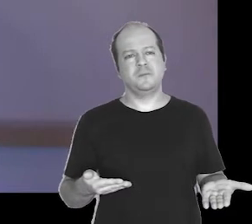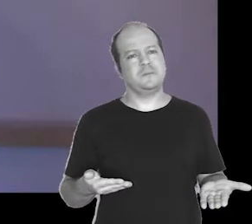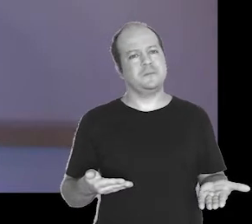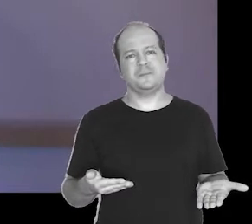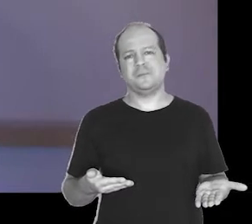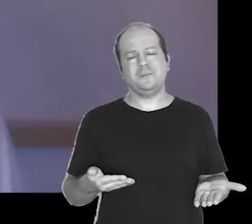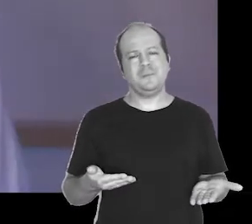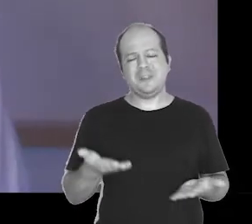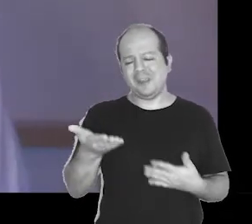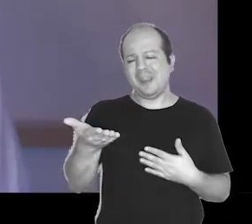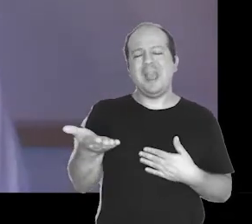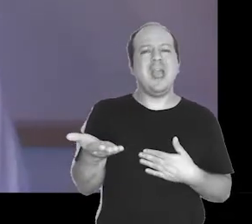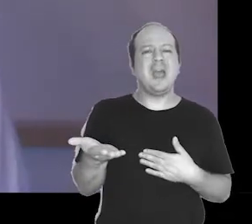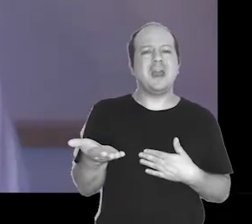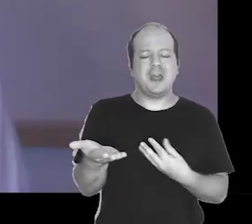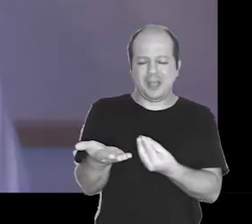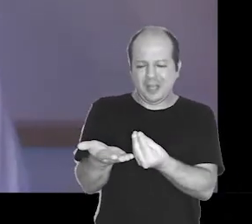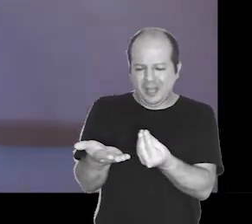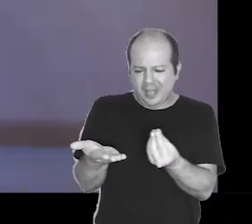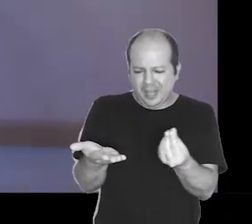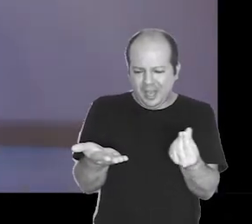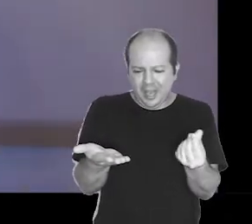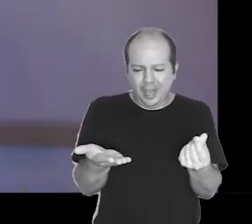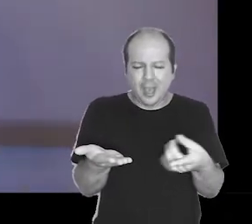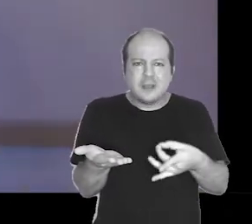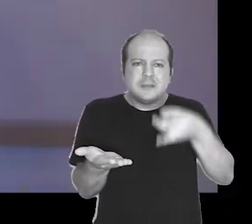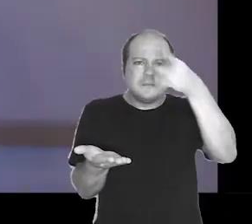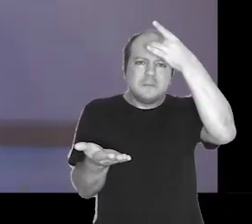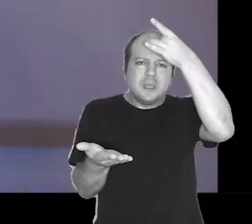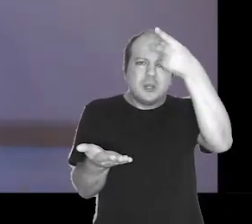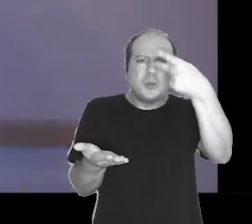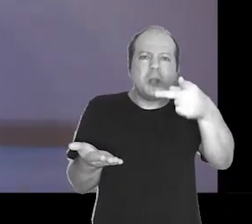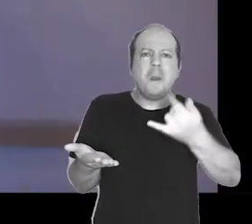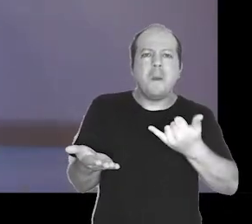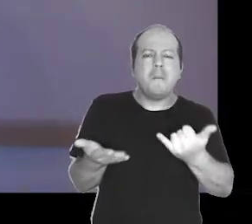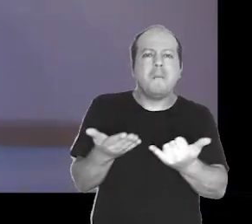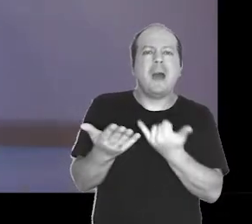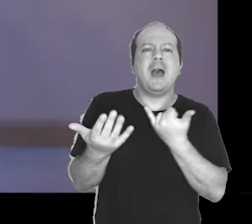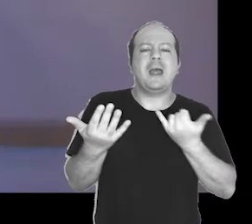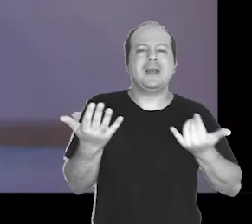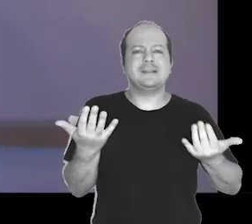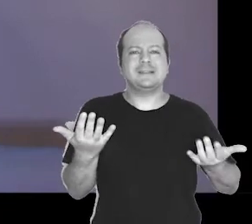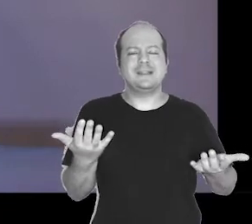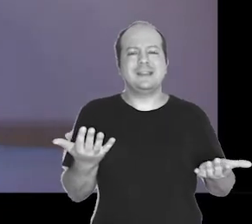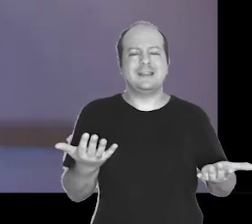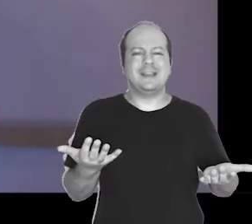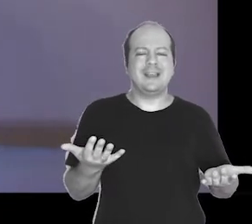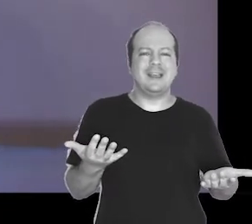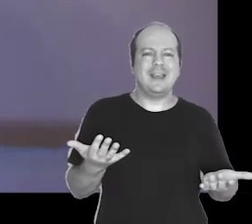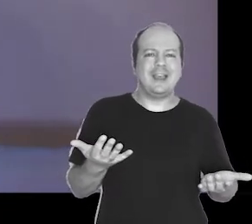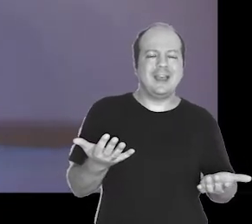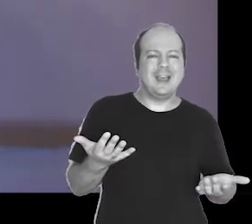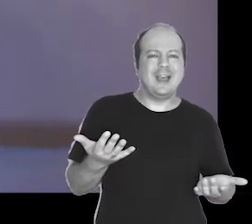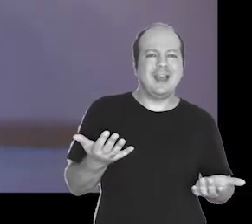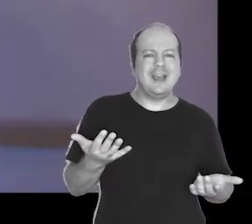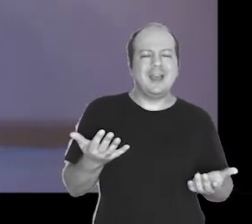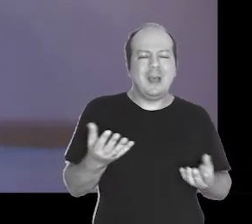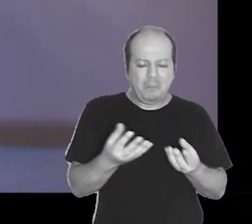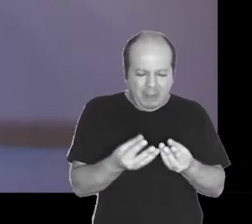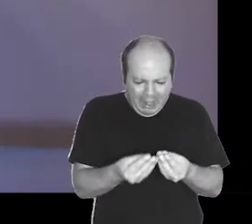elas eram um fragmento do seu espírito, Leonardo. Também ele,